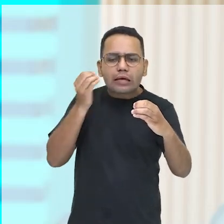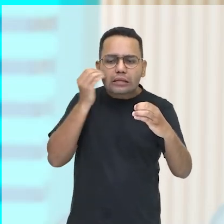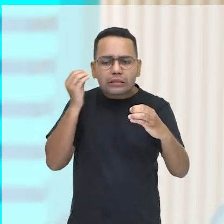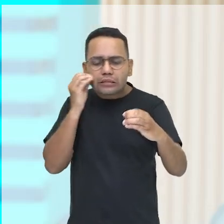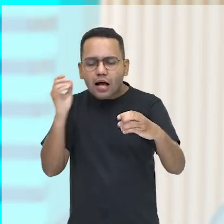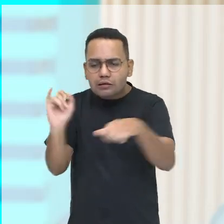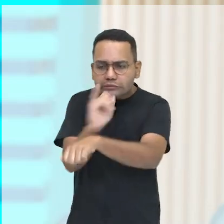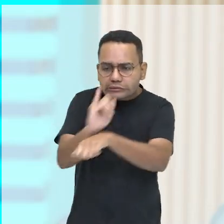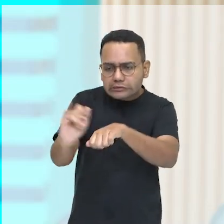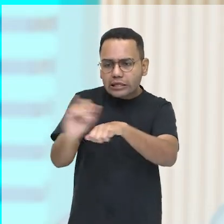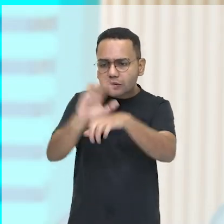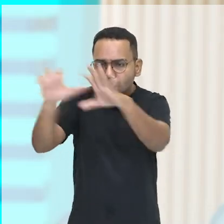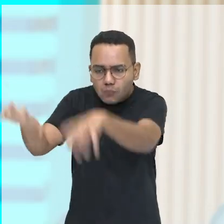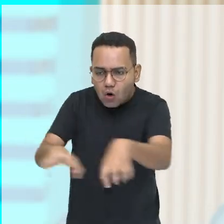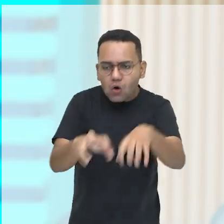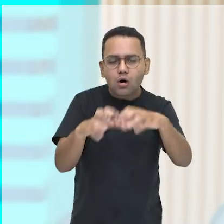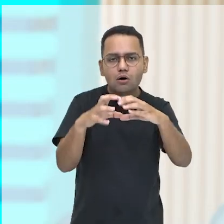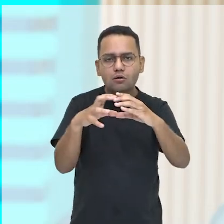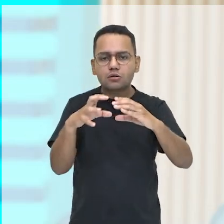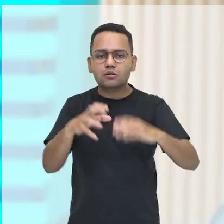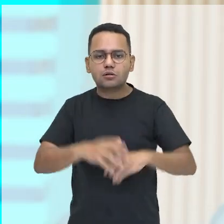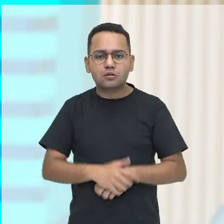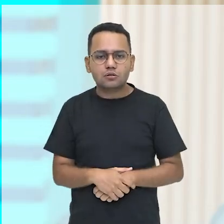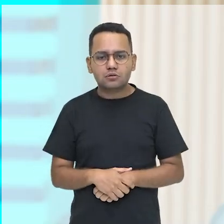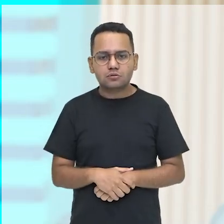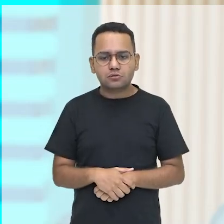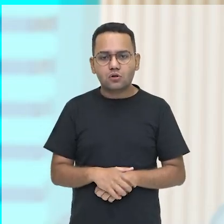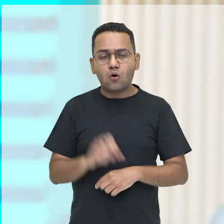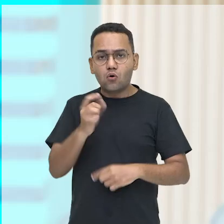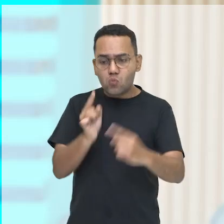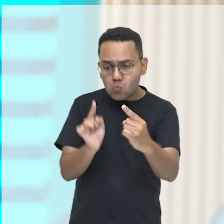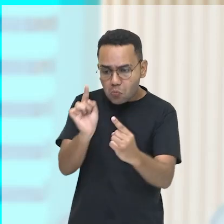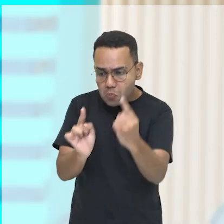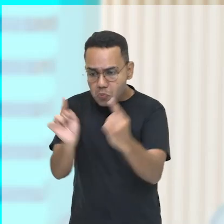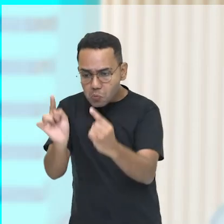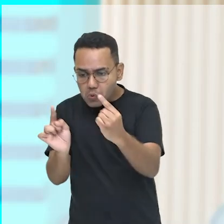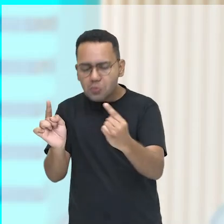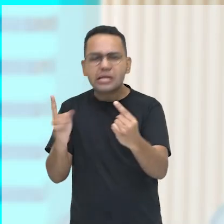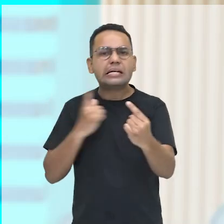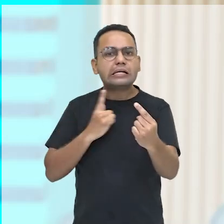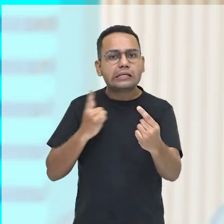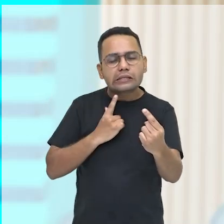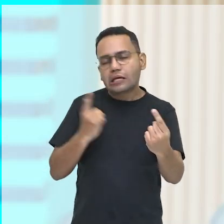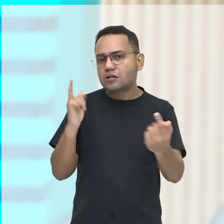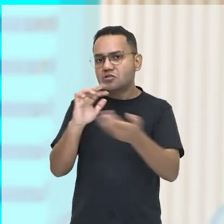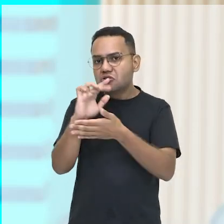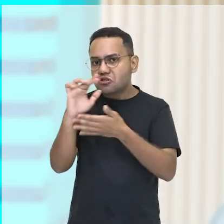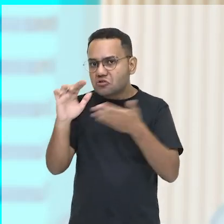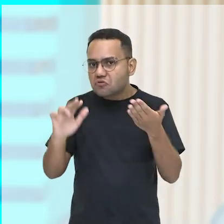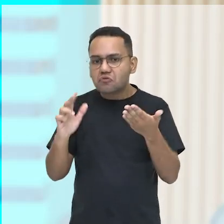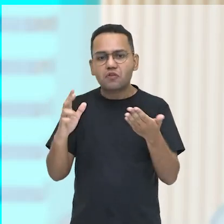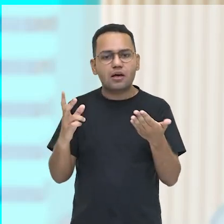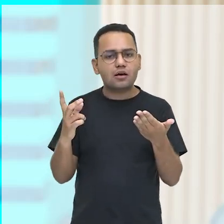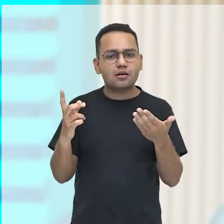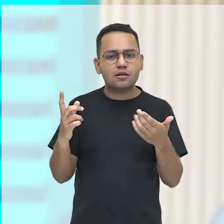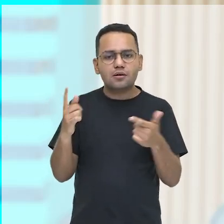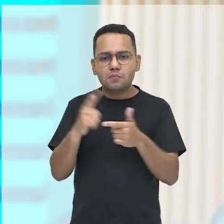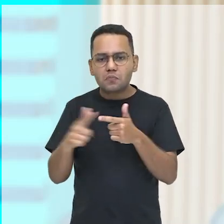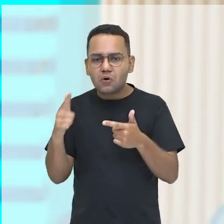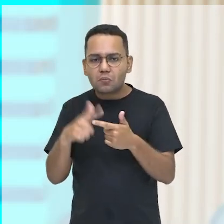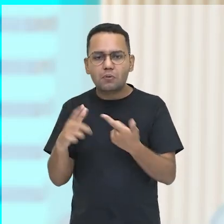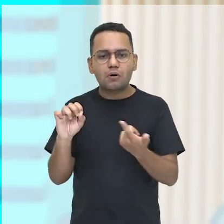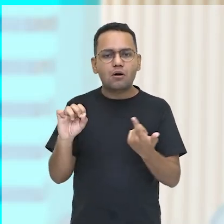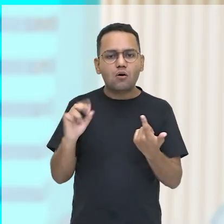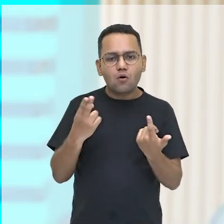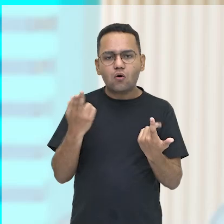adversário, marcar o adversário, aí é passível de muitas faltas e de muitas jogadas,